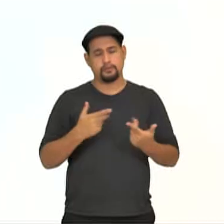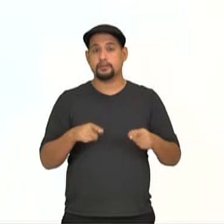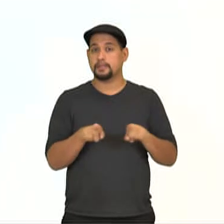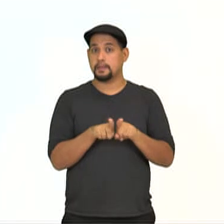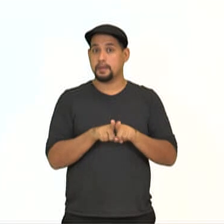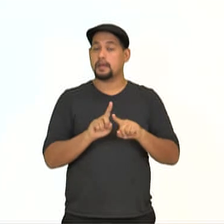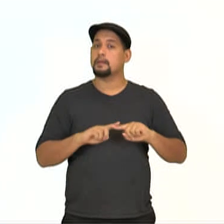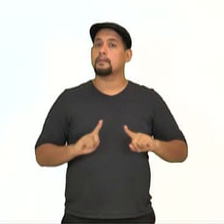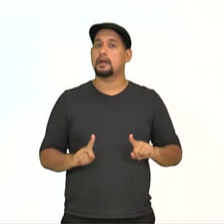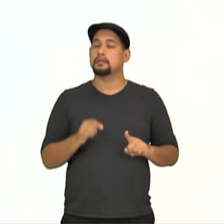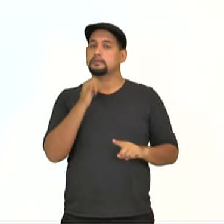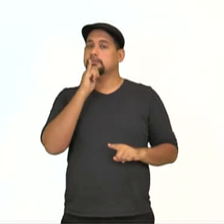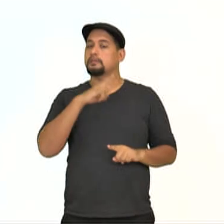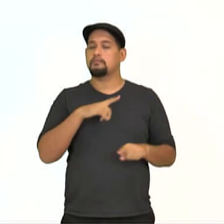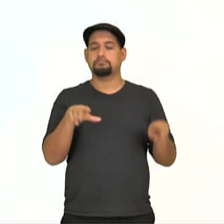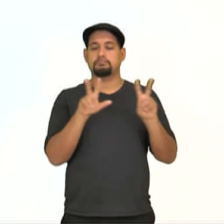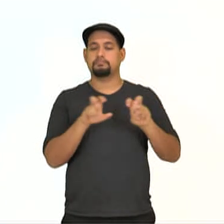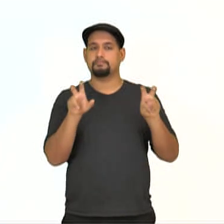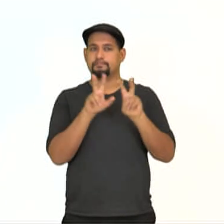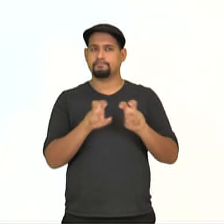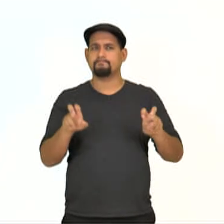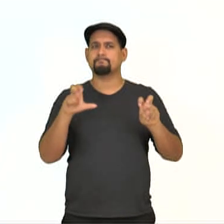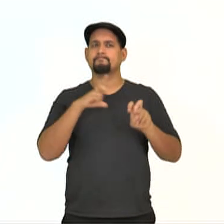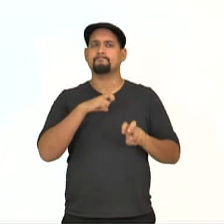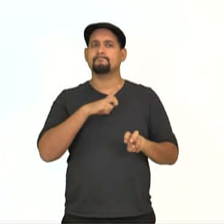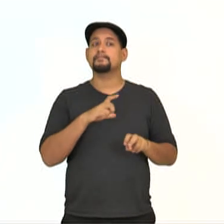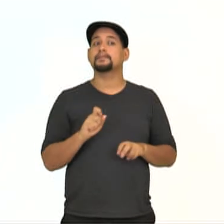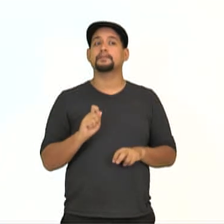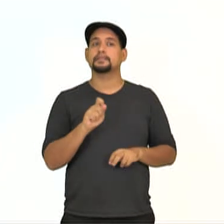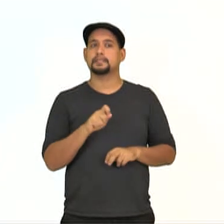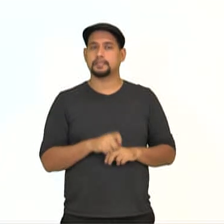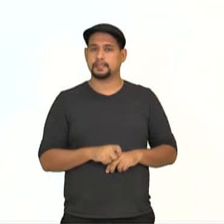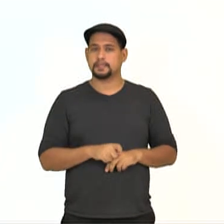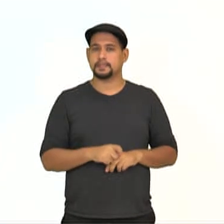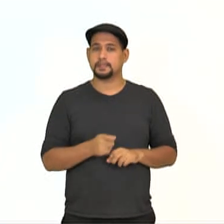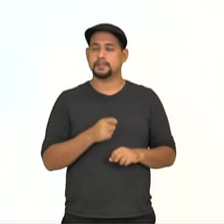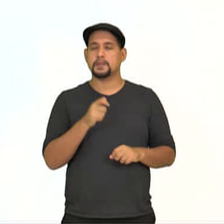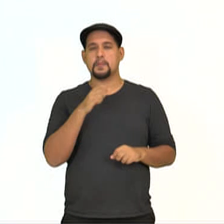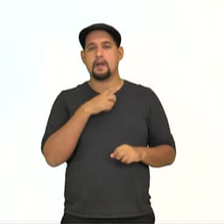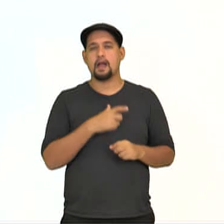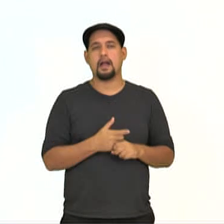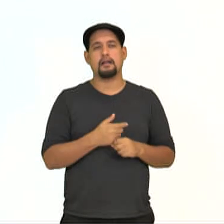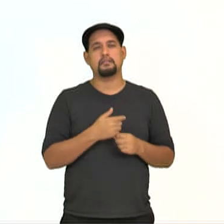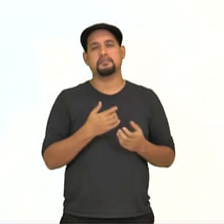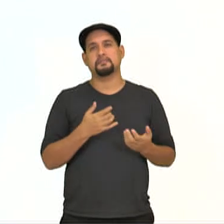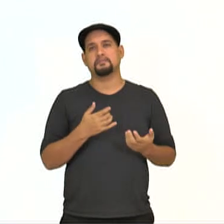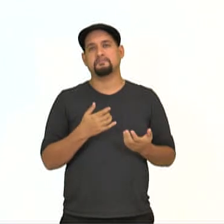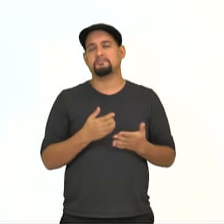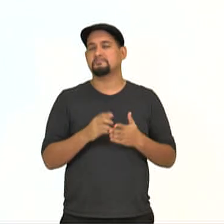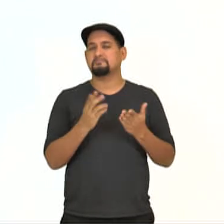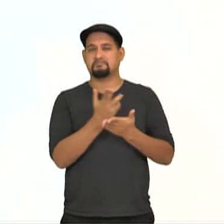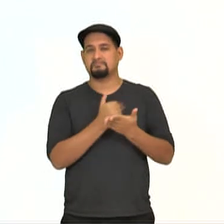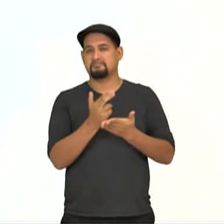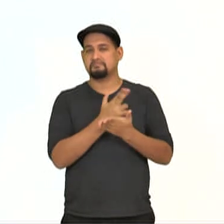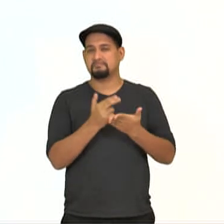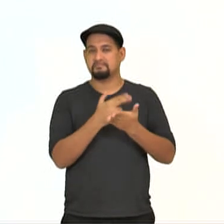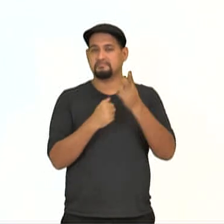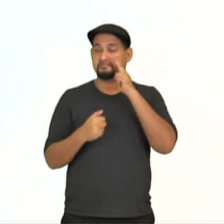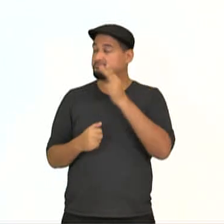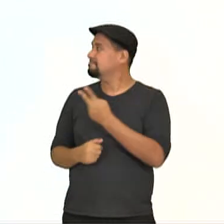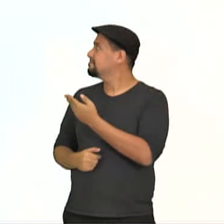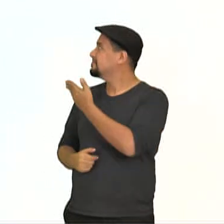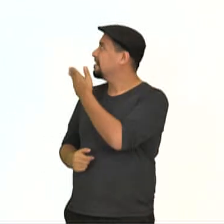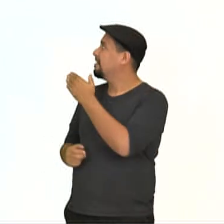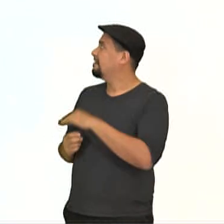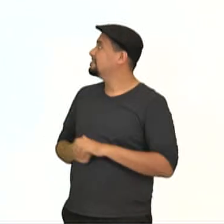um computador, né? E aqui eu tenho uma brincadeira, uma chargezinha aqui, uma ilustração, uma tirinha, em